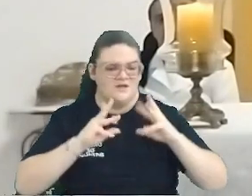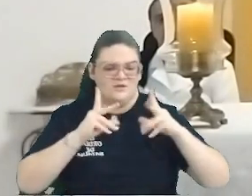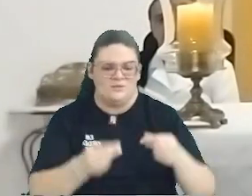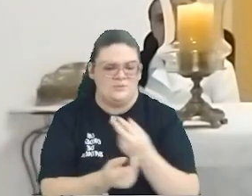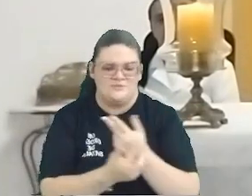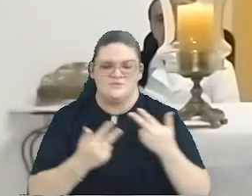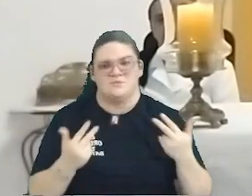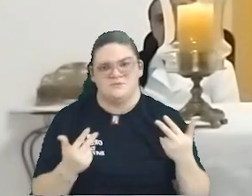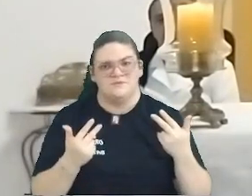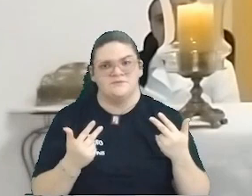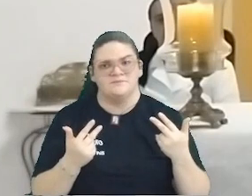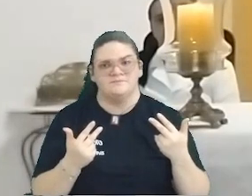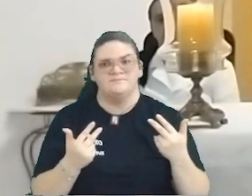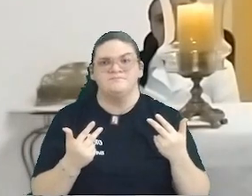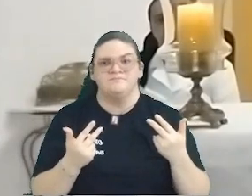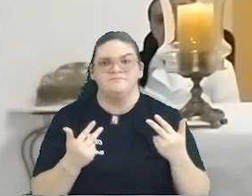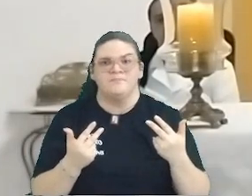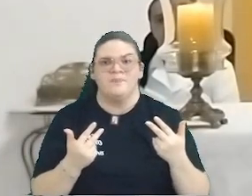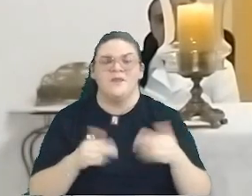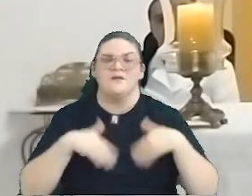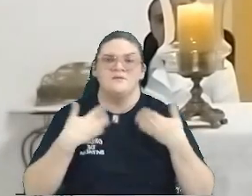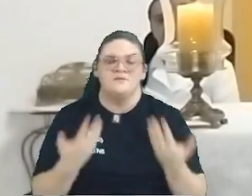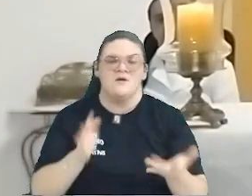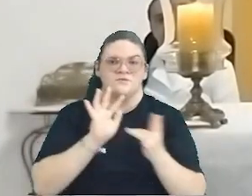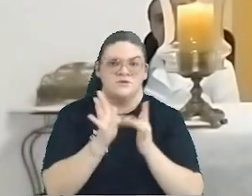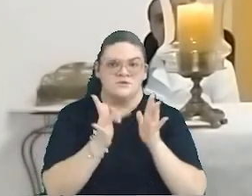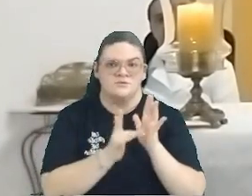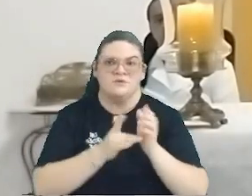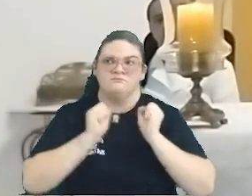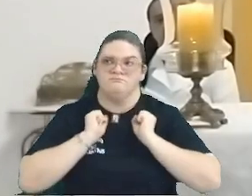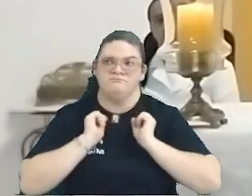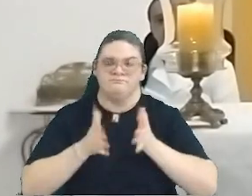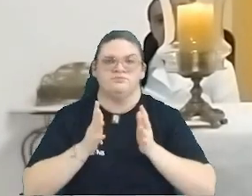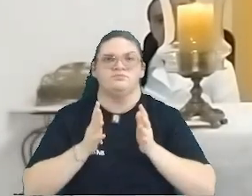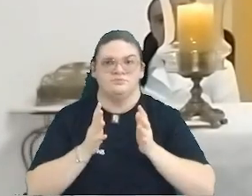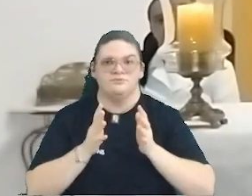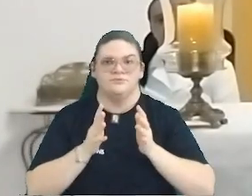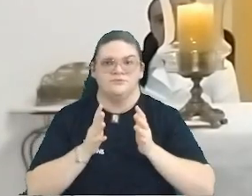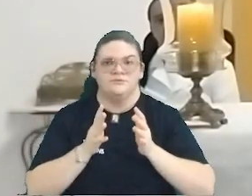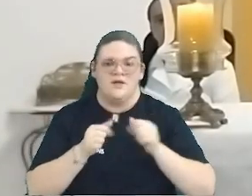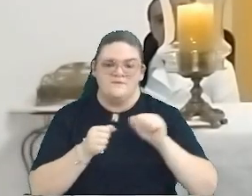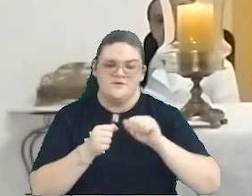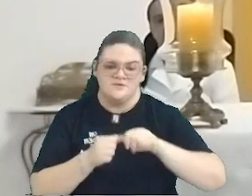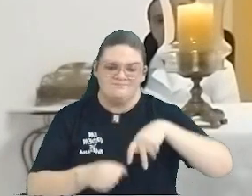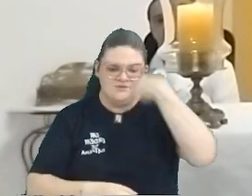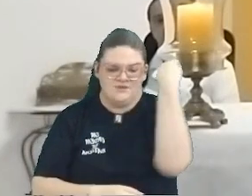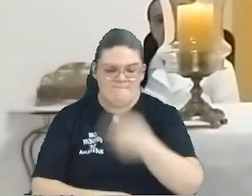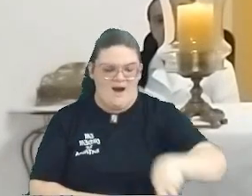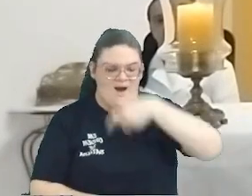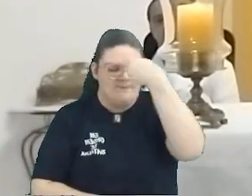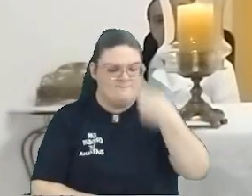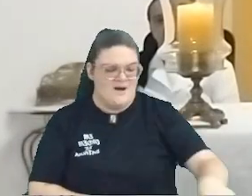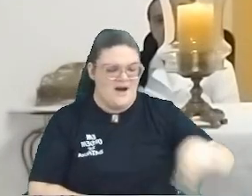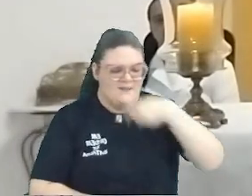Jesus então tem esta atitude incomum de fazer este chicote e sair